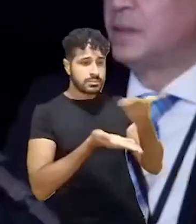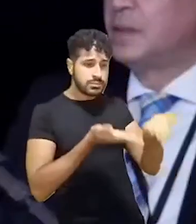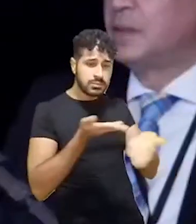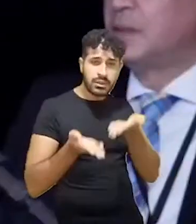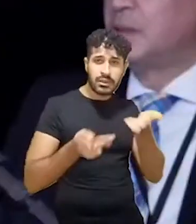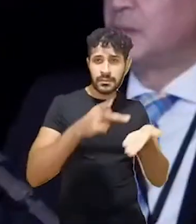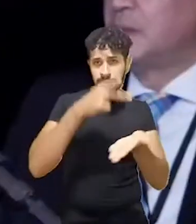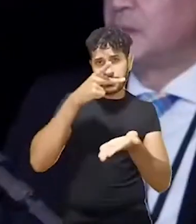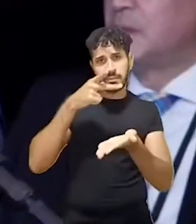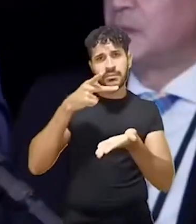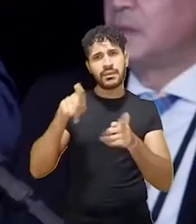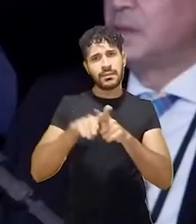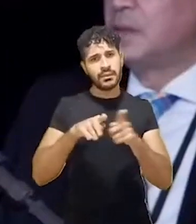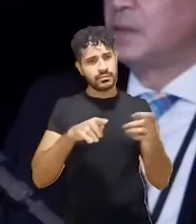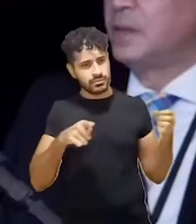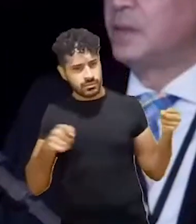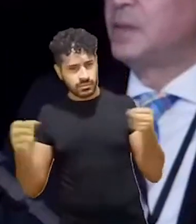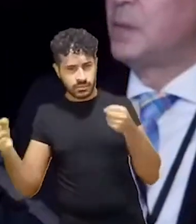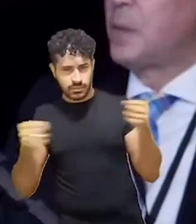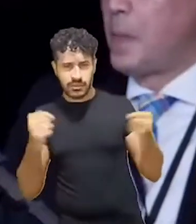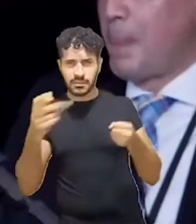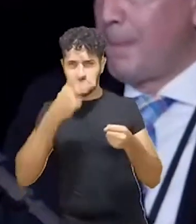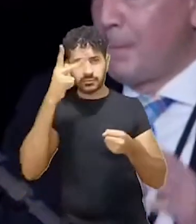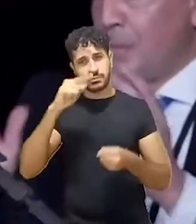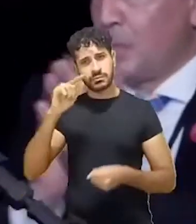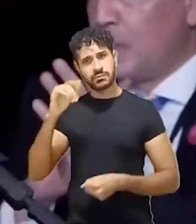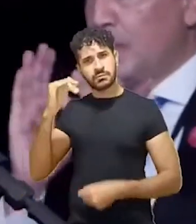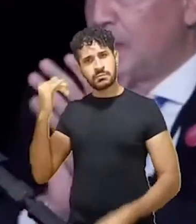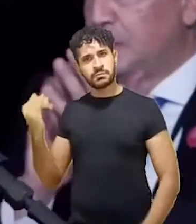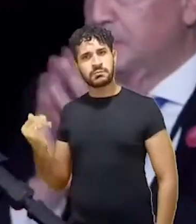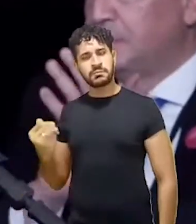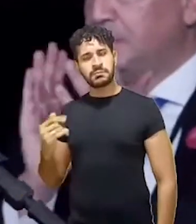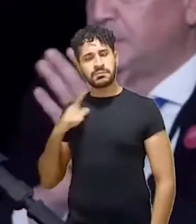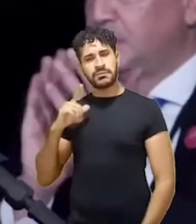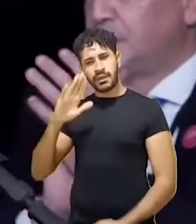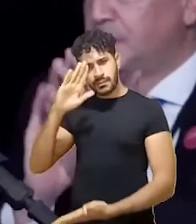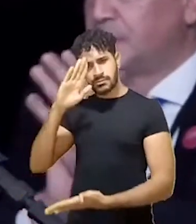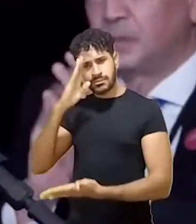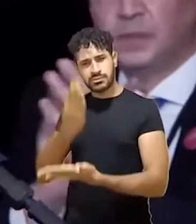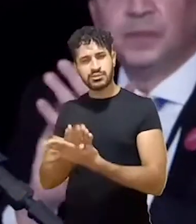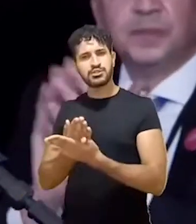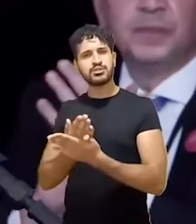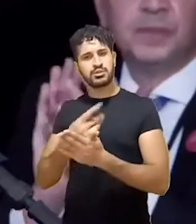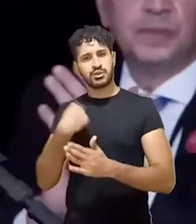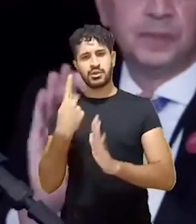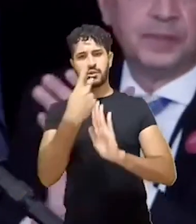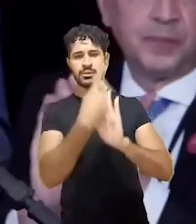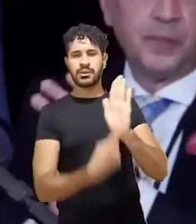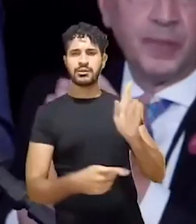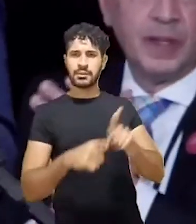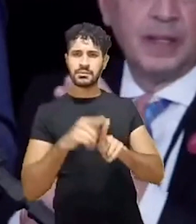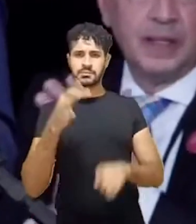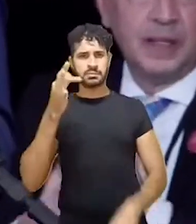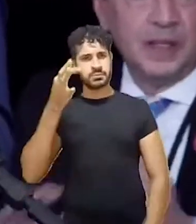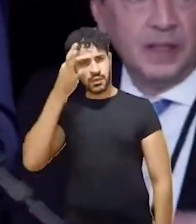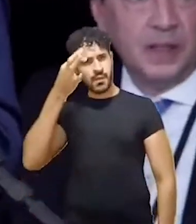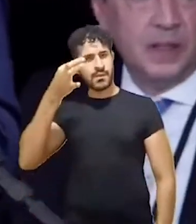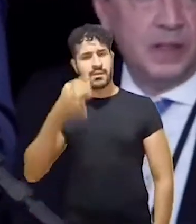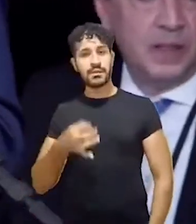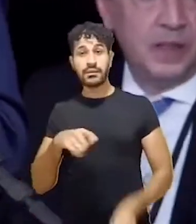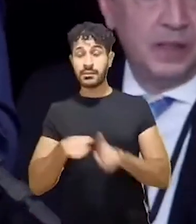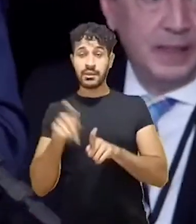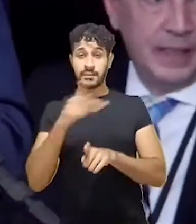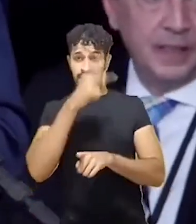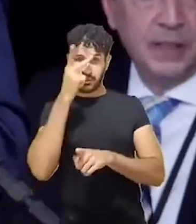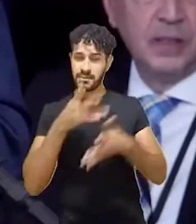competentes as pessoas comprometidas com o nosso projeto e as pessoas que participaram dessa Vitória que